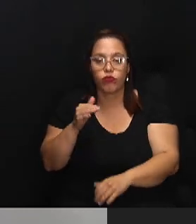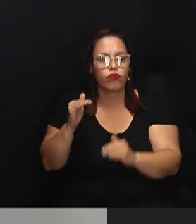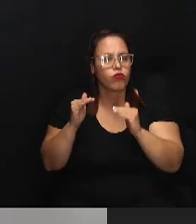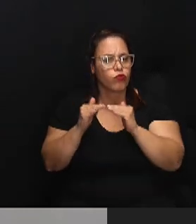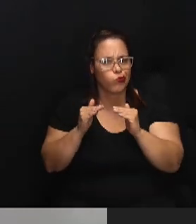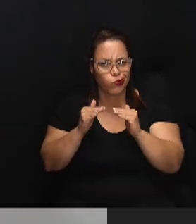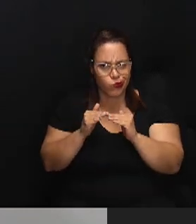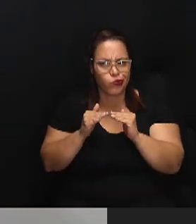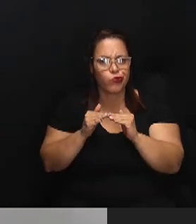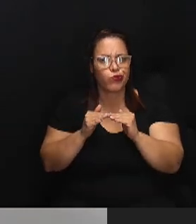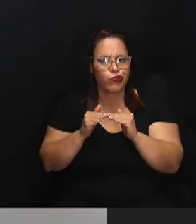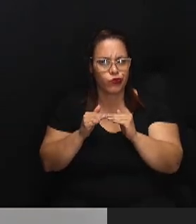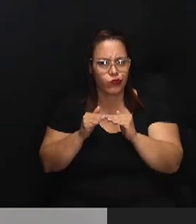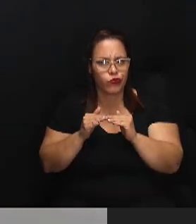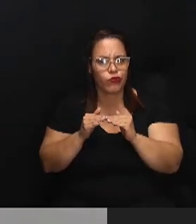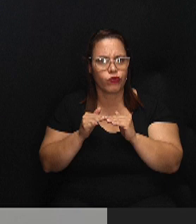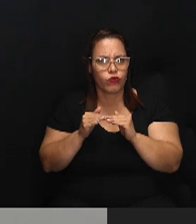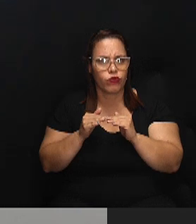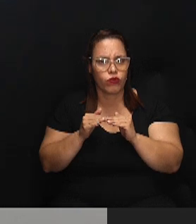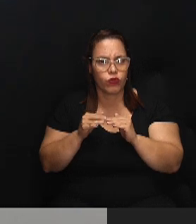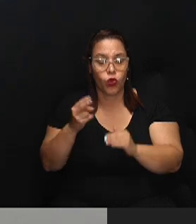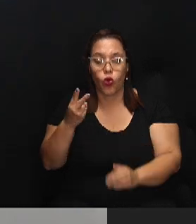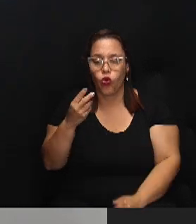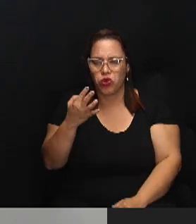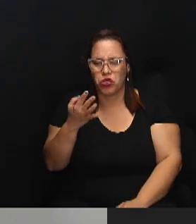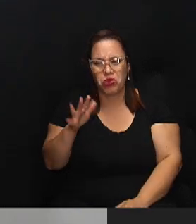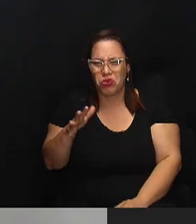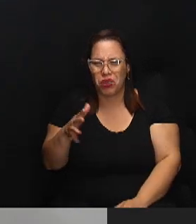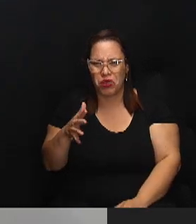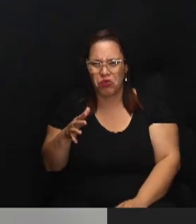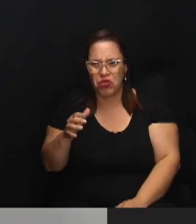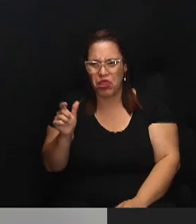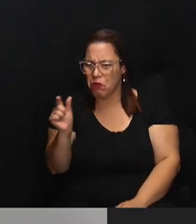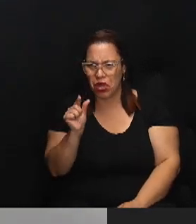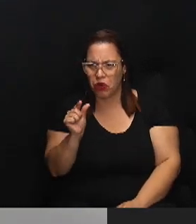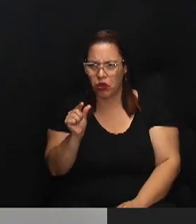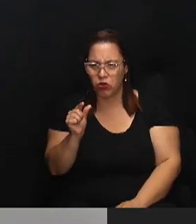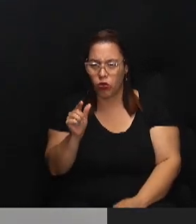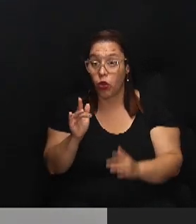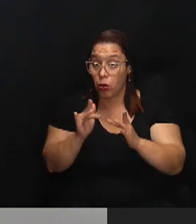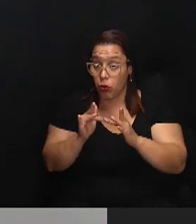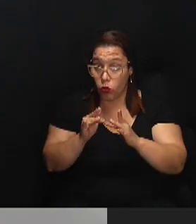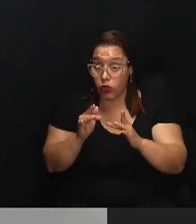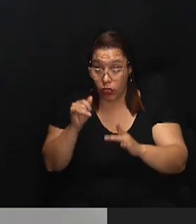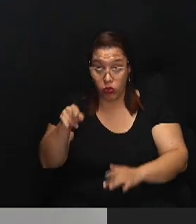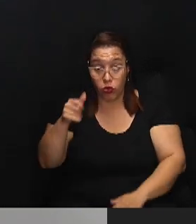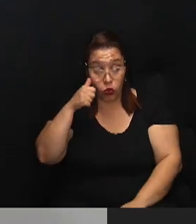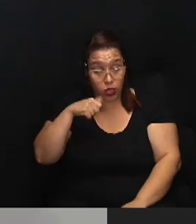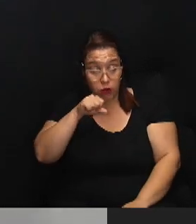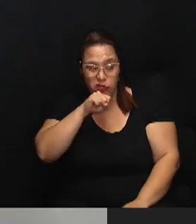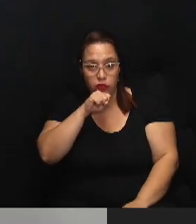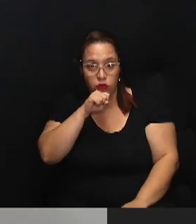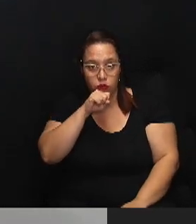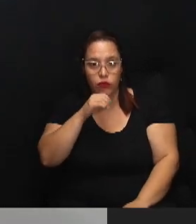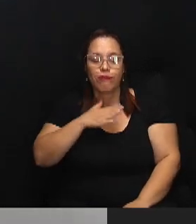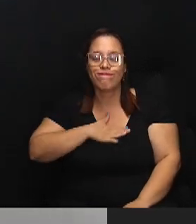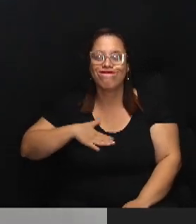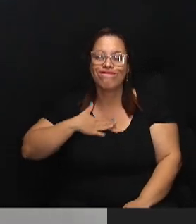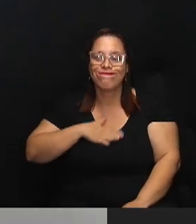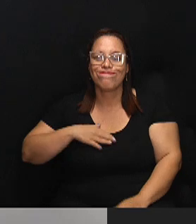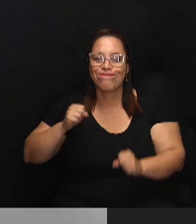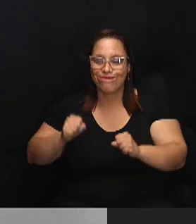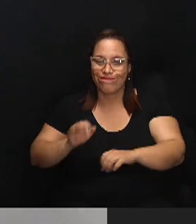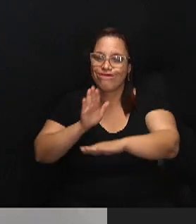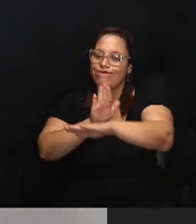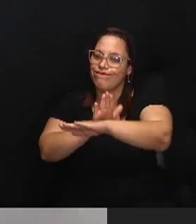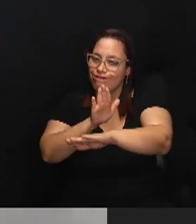certeza leva no máximo 24 horas ou até menos para fazer contato com essa mãe. É um prazer poder